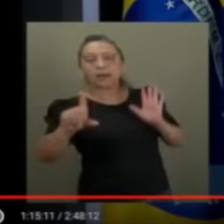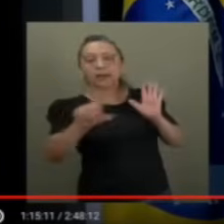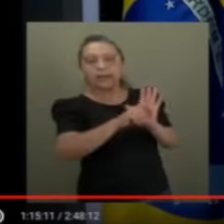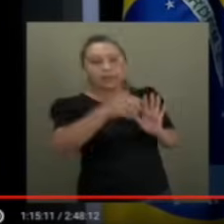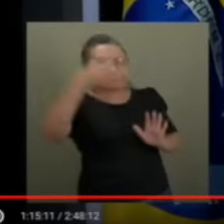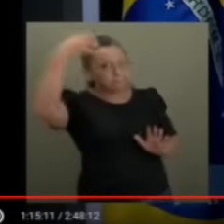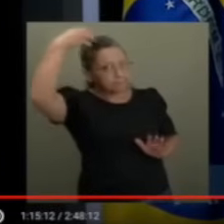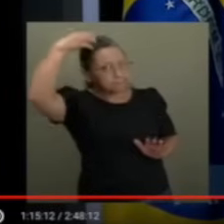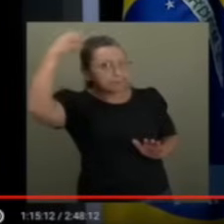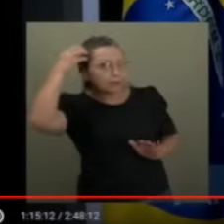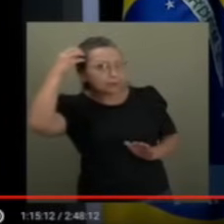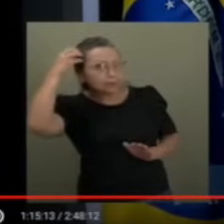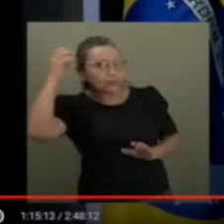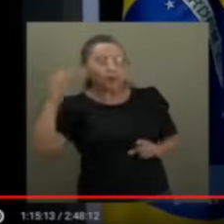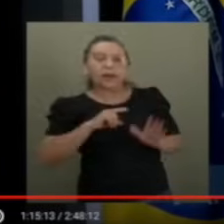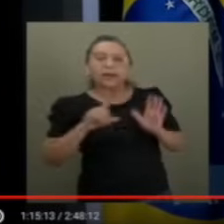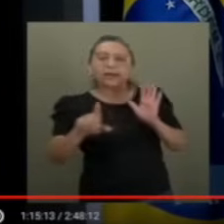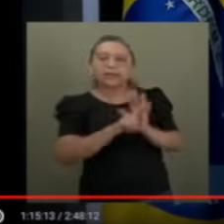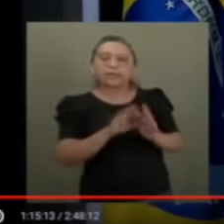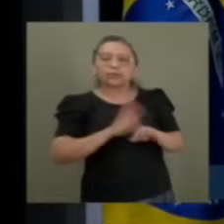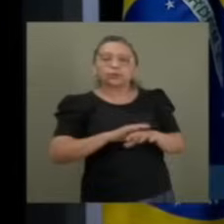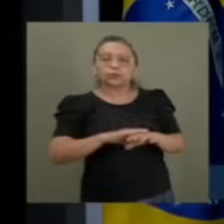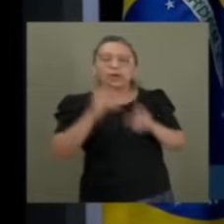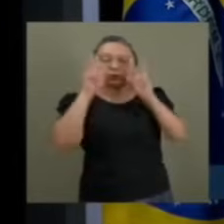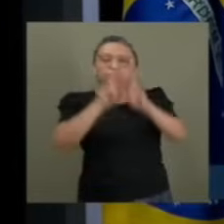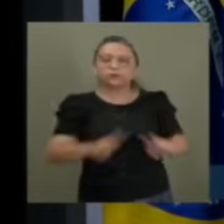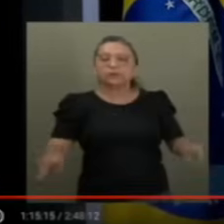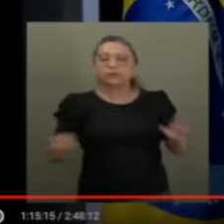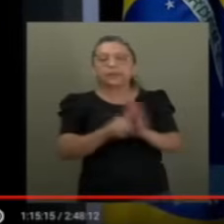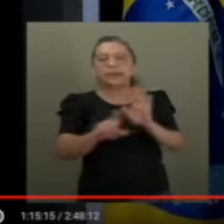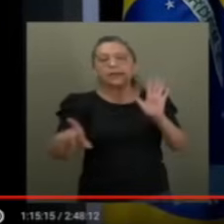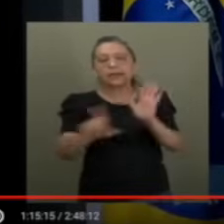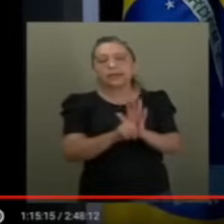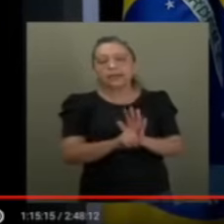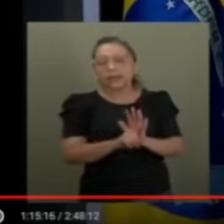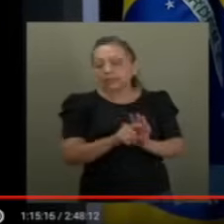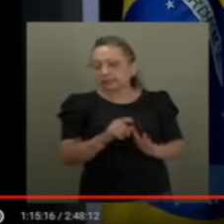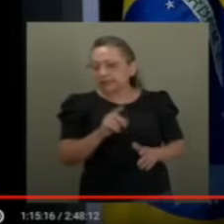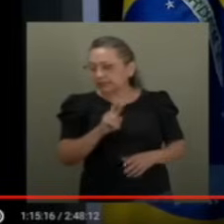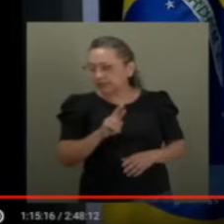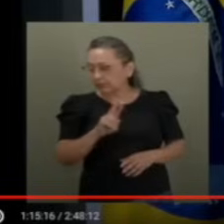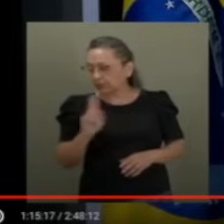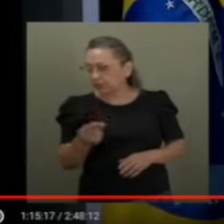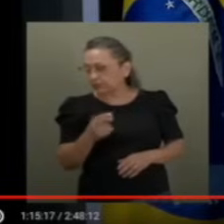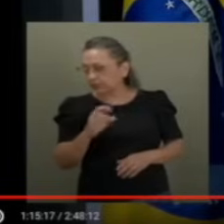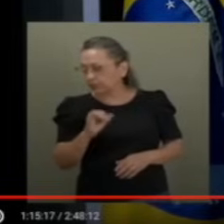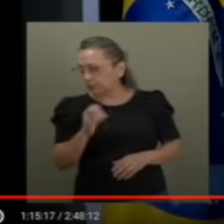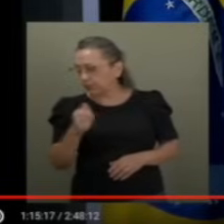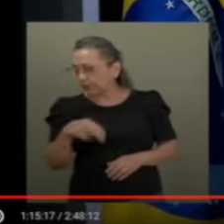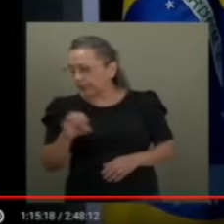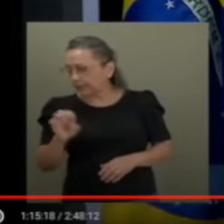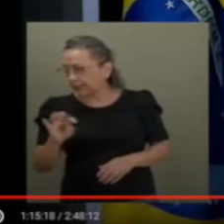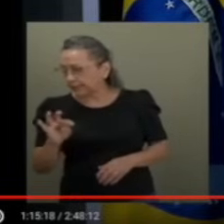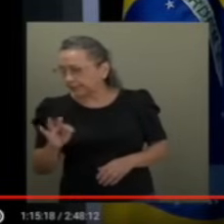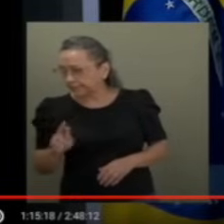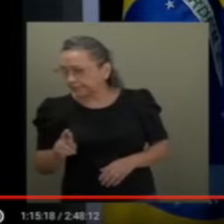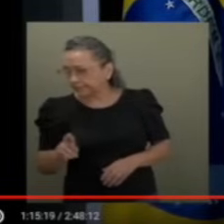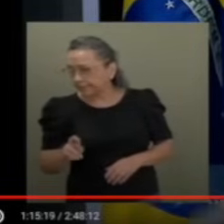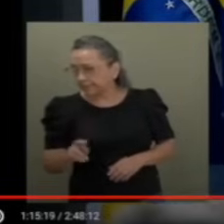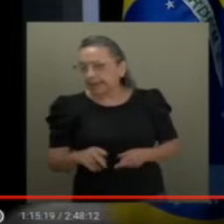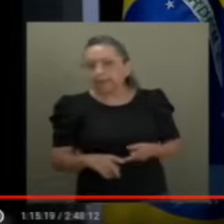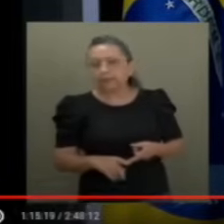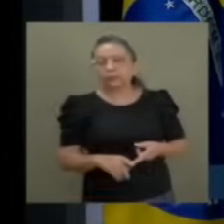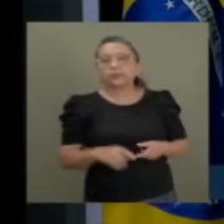Gustavo a lei do audiovisual e até mesmo a lei ran só citando um exemplo a lei Paulo Gustavo foi